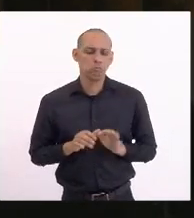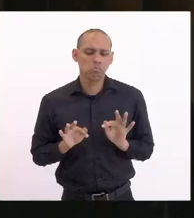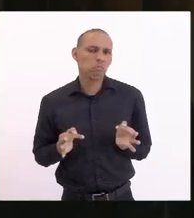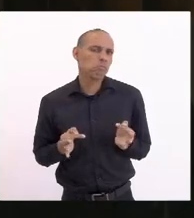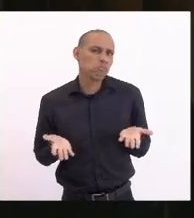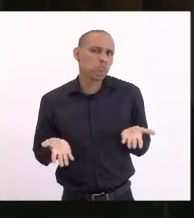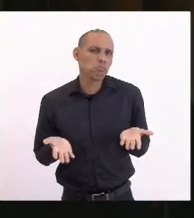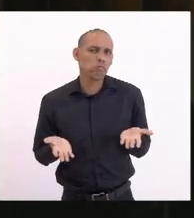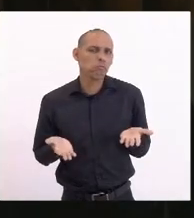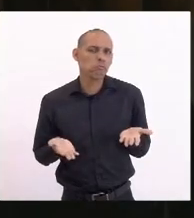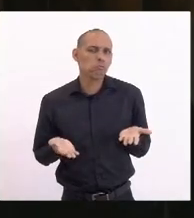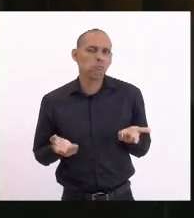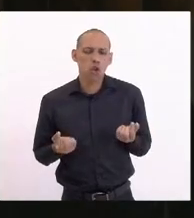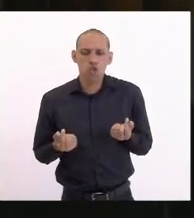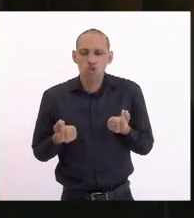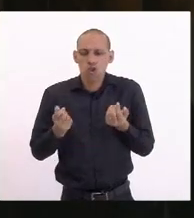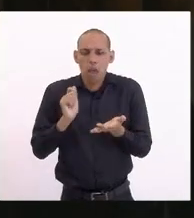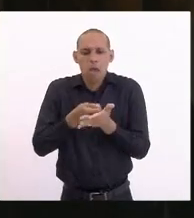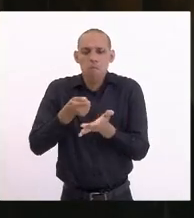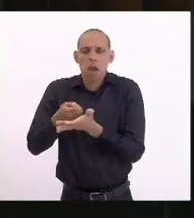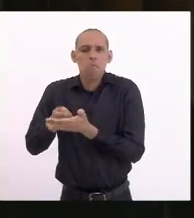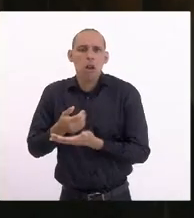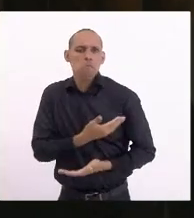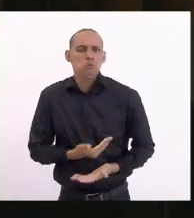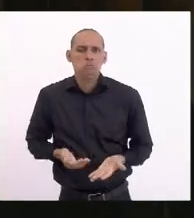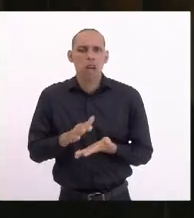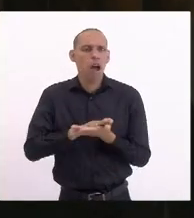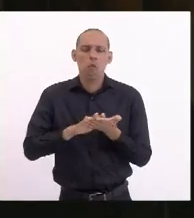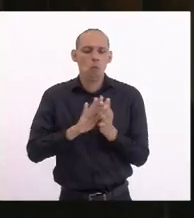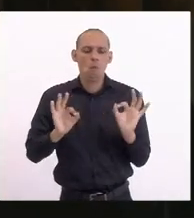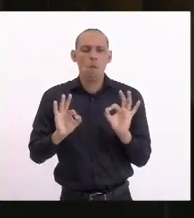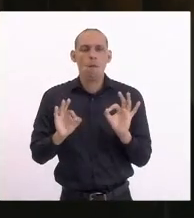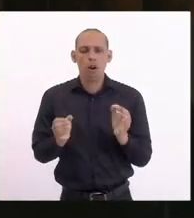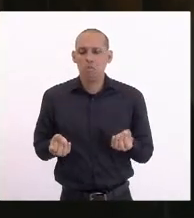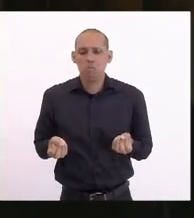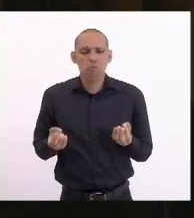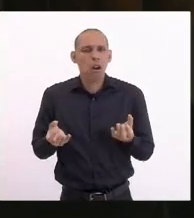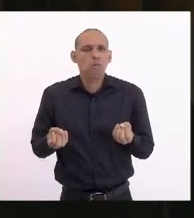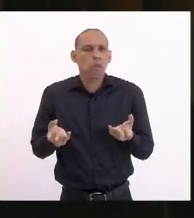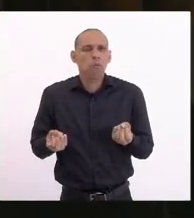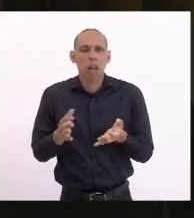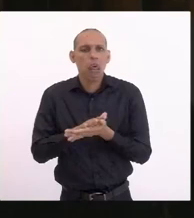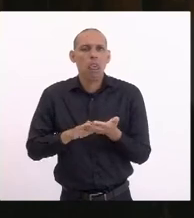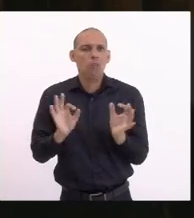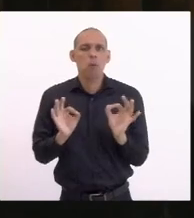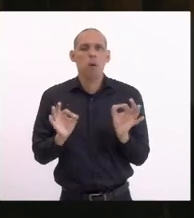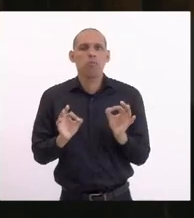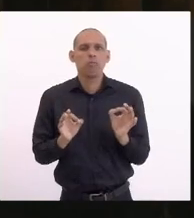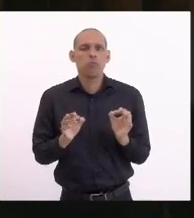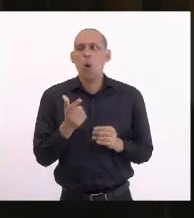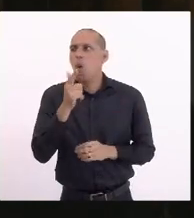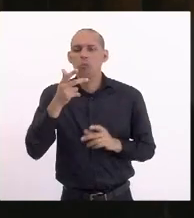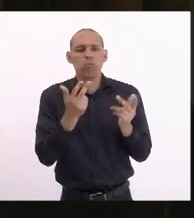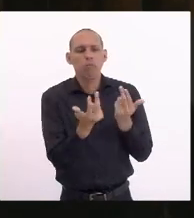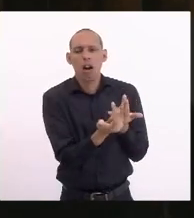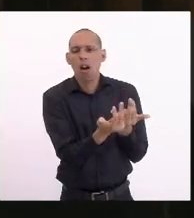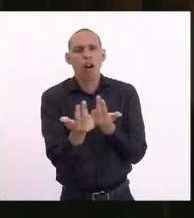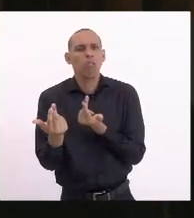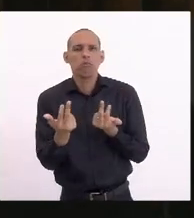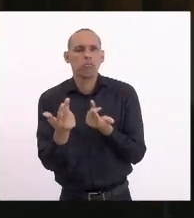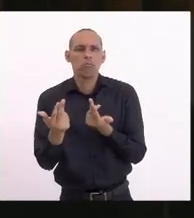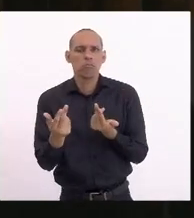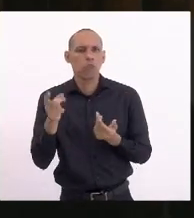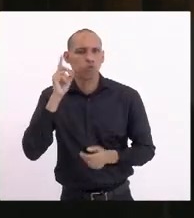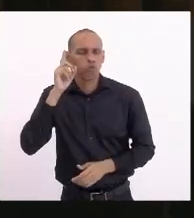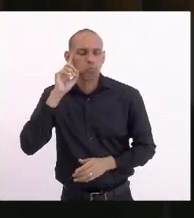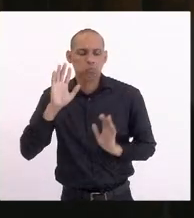nada, não tem gasto público, não tem nada, não tem nenhuma despesa. Um projeto simplésimo, como tantos a gente vota aqui diariamente.